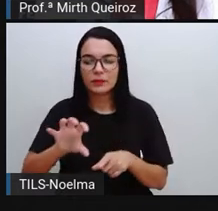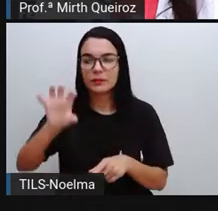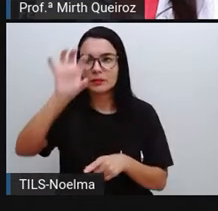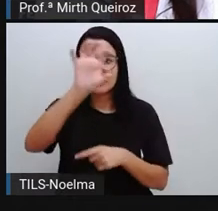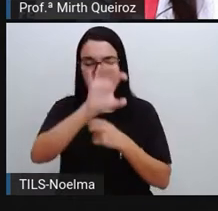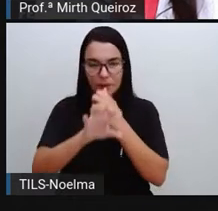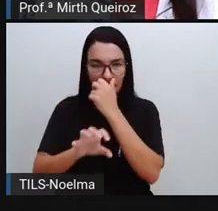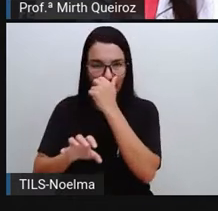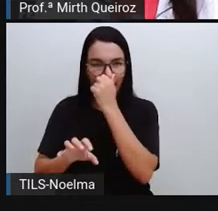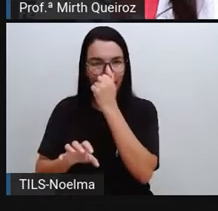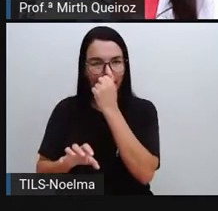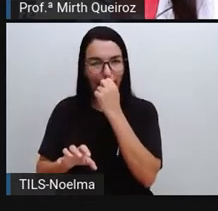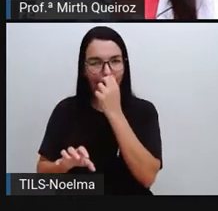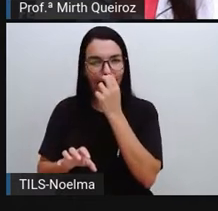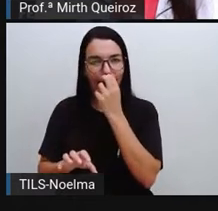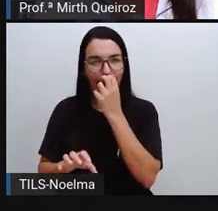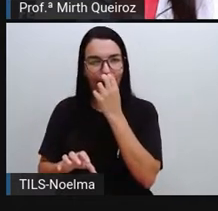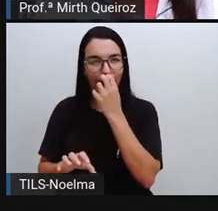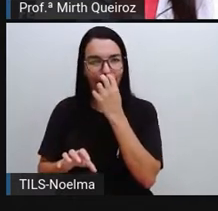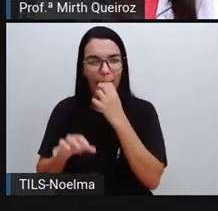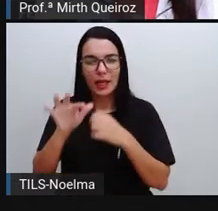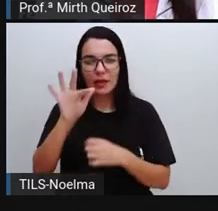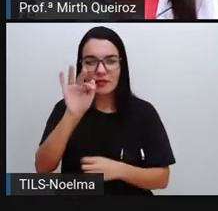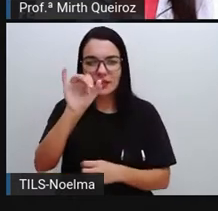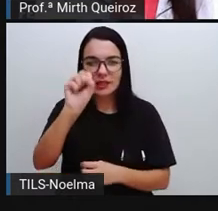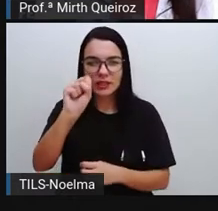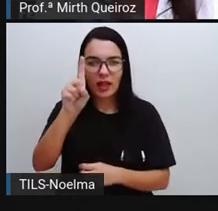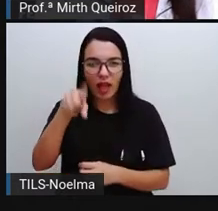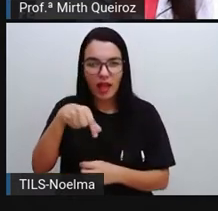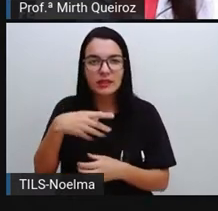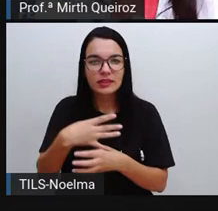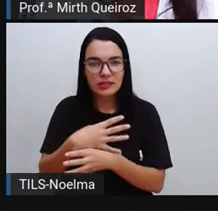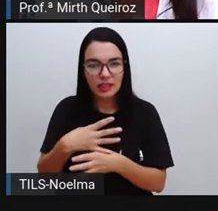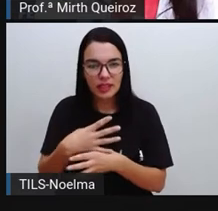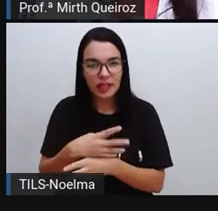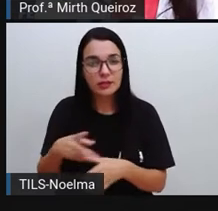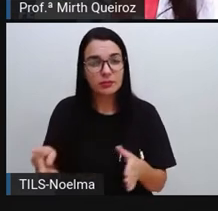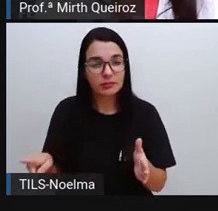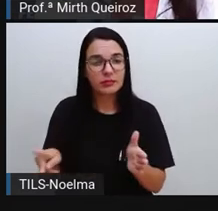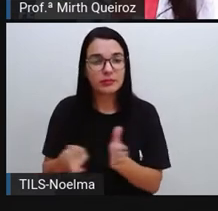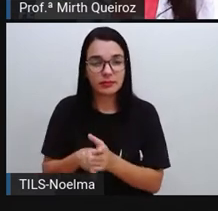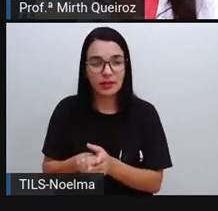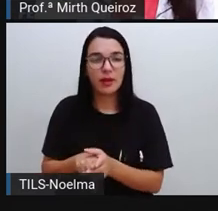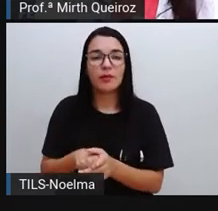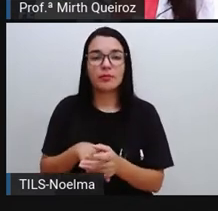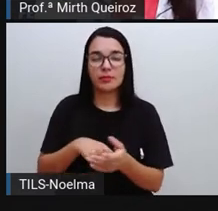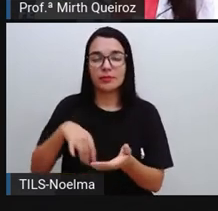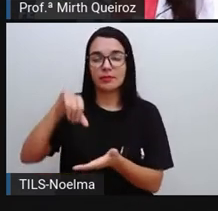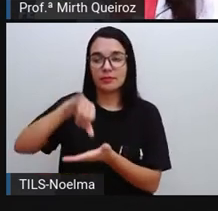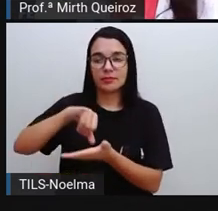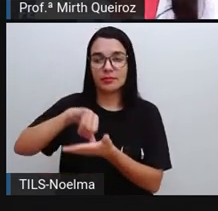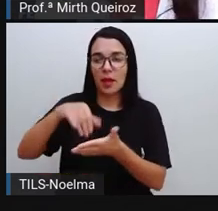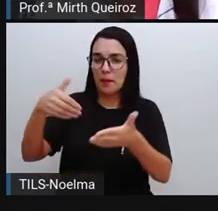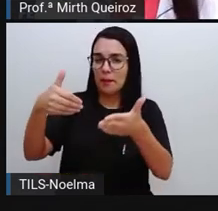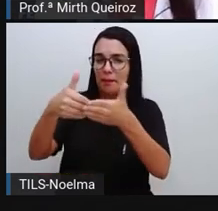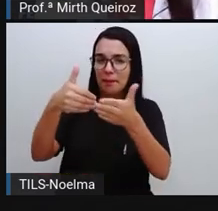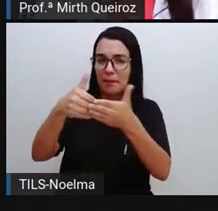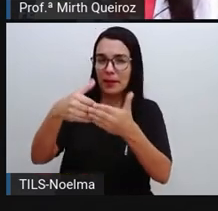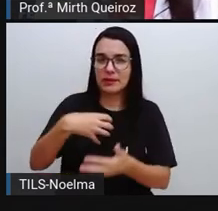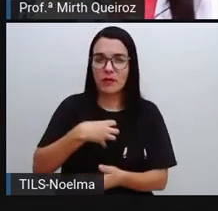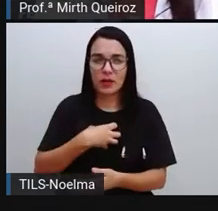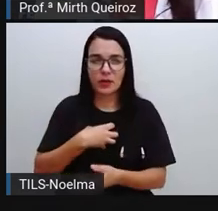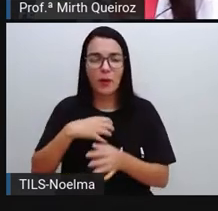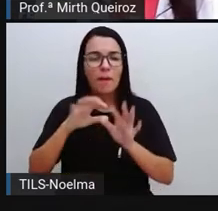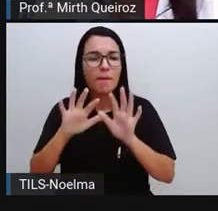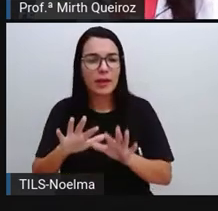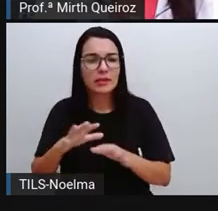Santana, ela é uma cidade metropolitana aqui e ela está bem próxima de Salvador. Mas será se Feira de